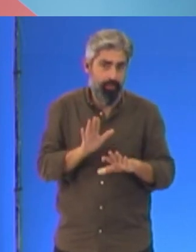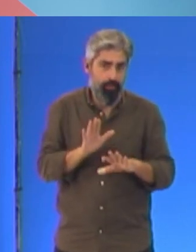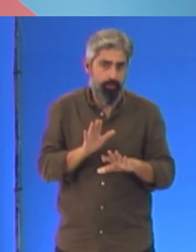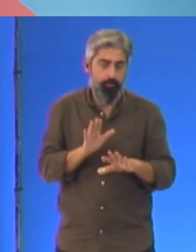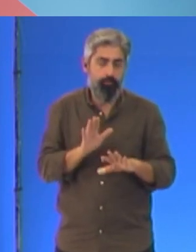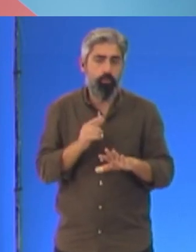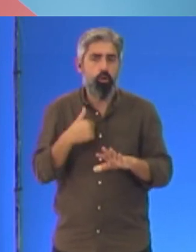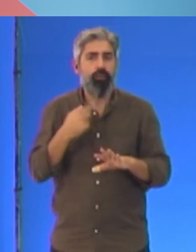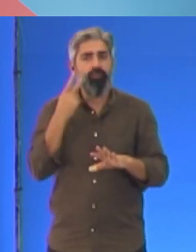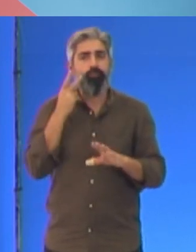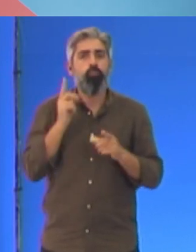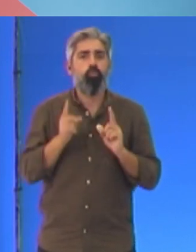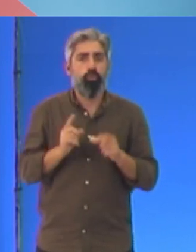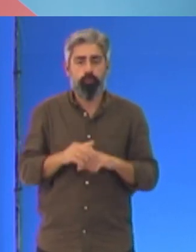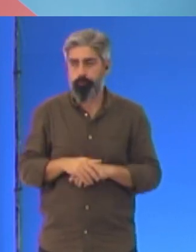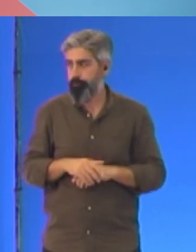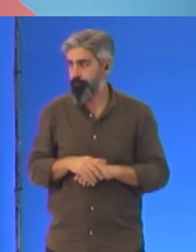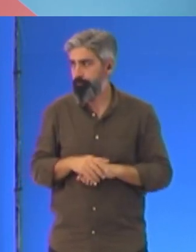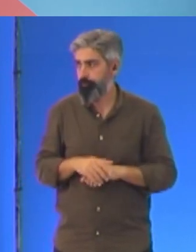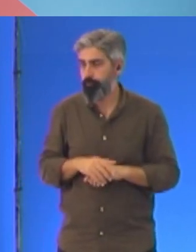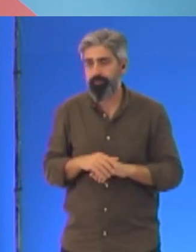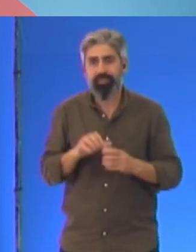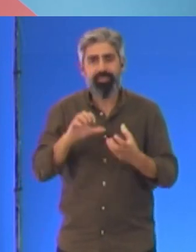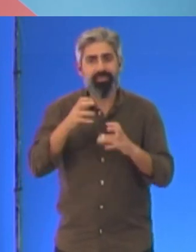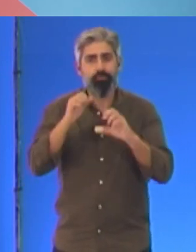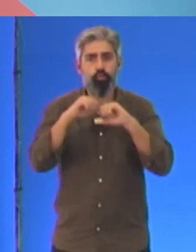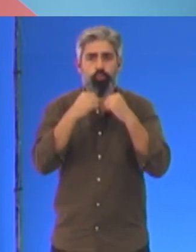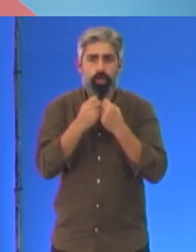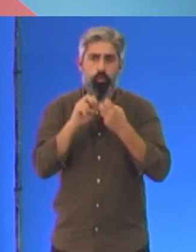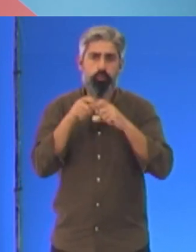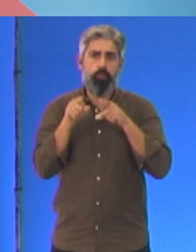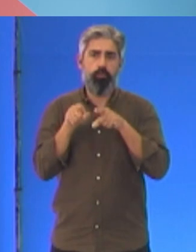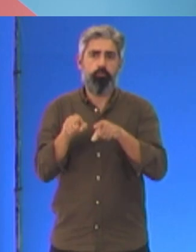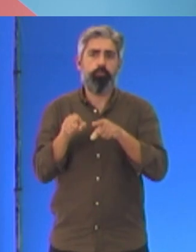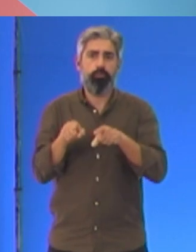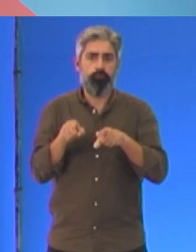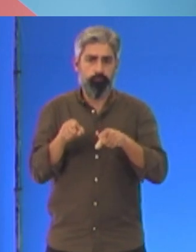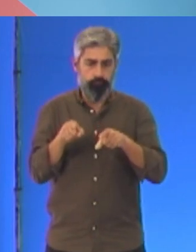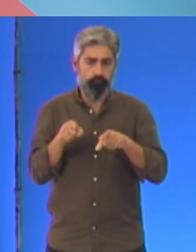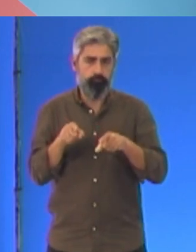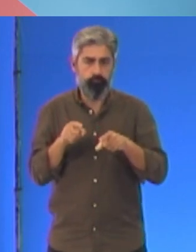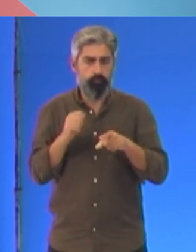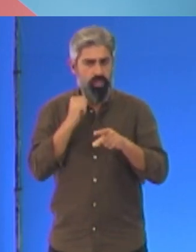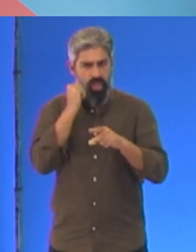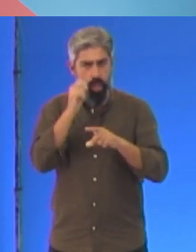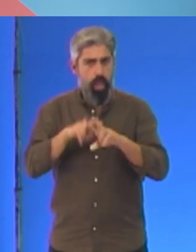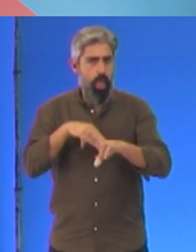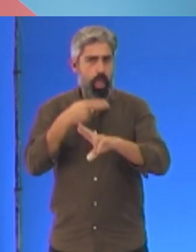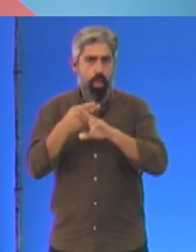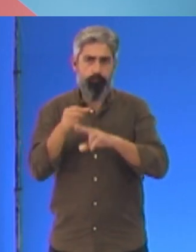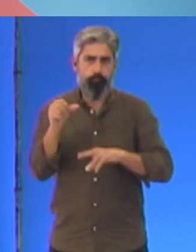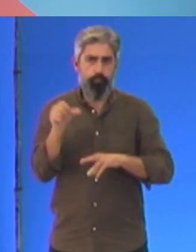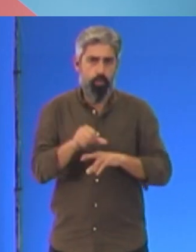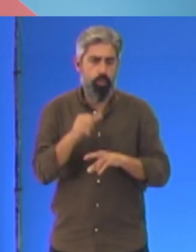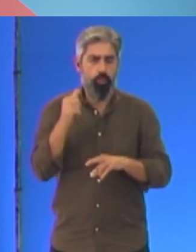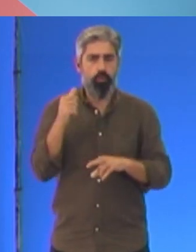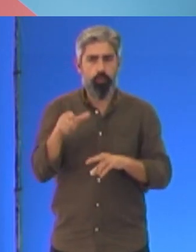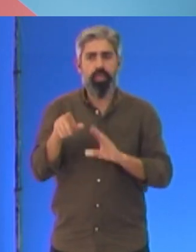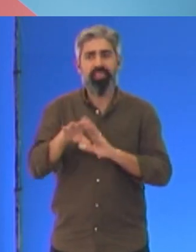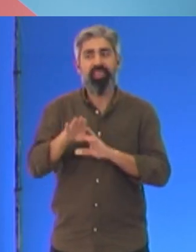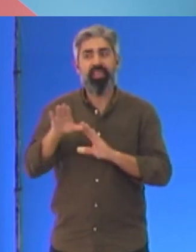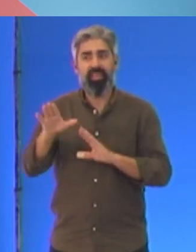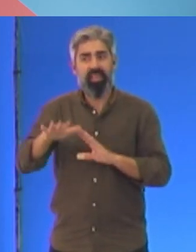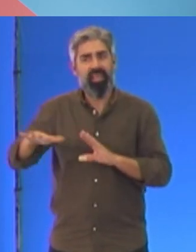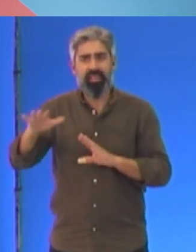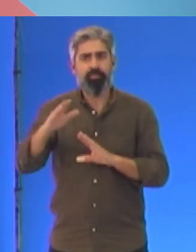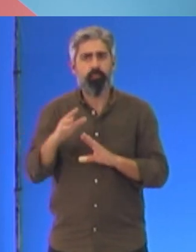o que vivemos é uma crise social se agrava e para qual direito extrema direita não